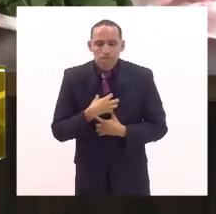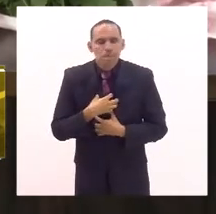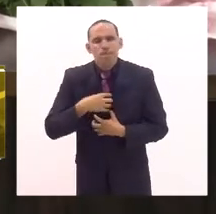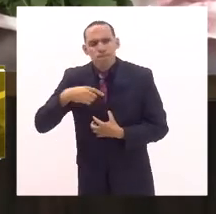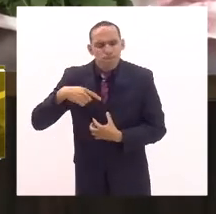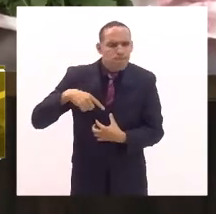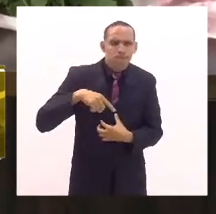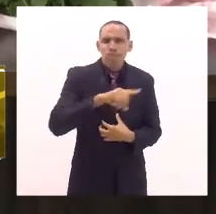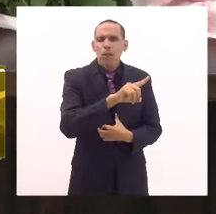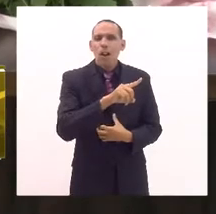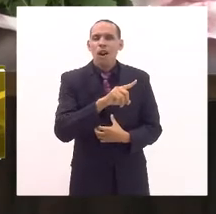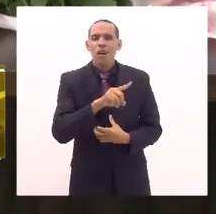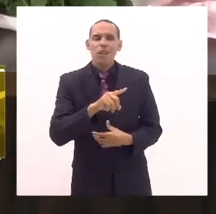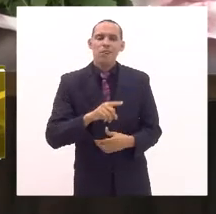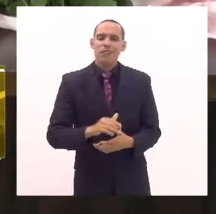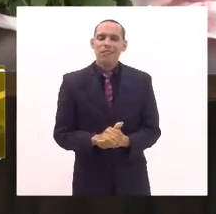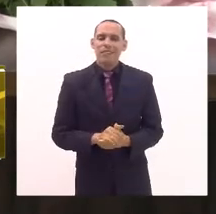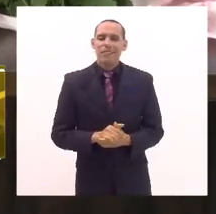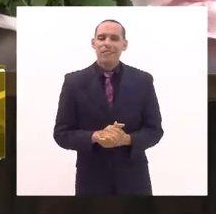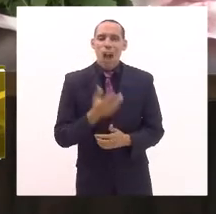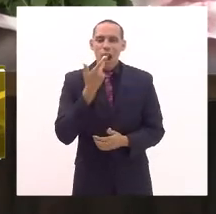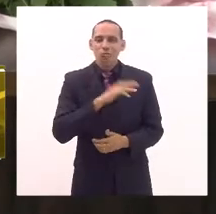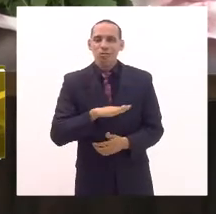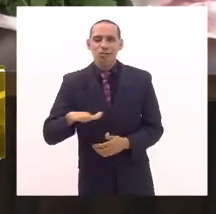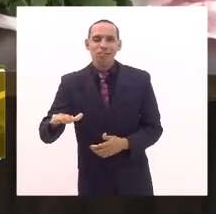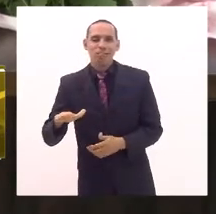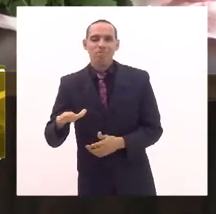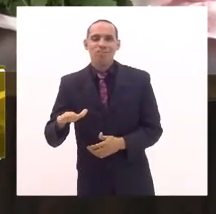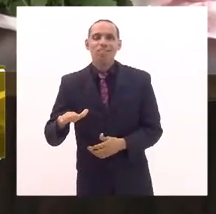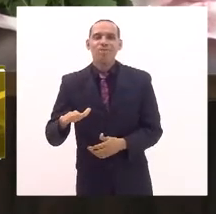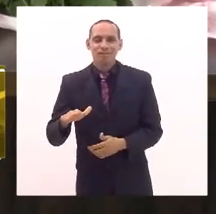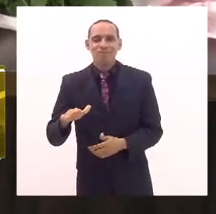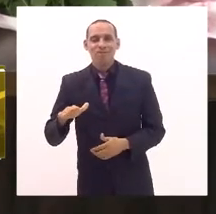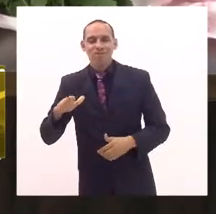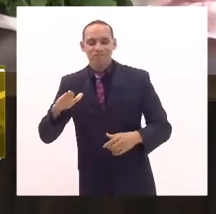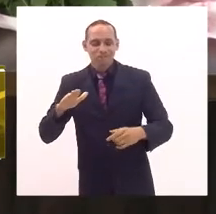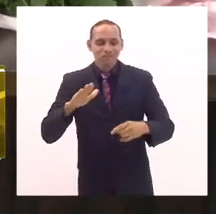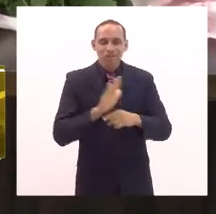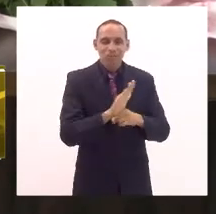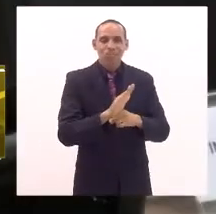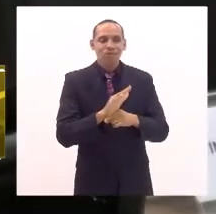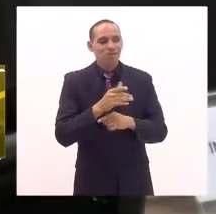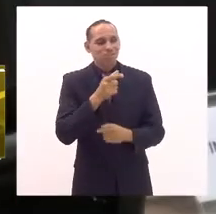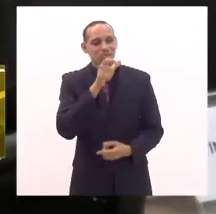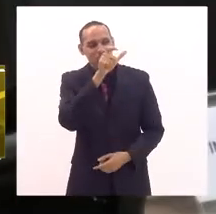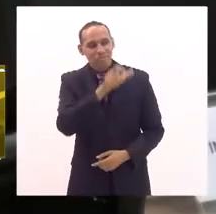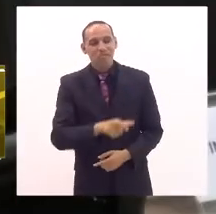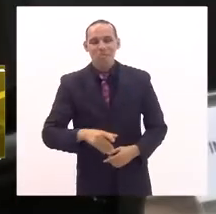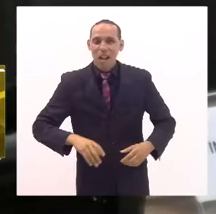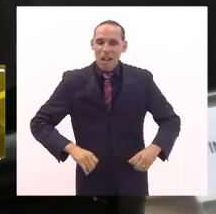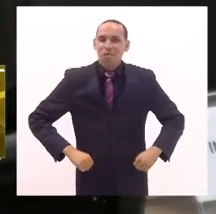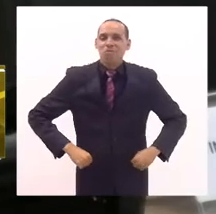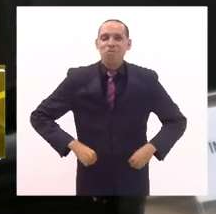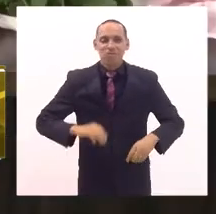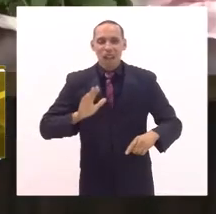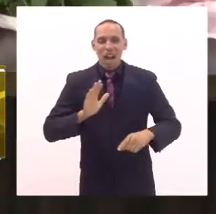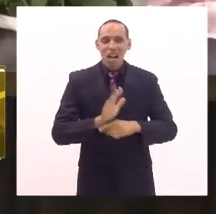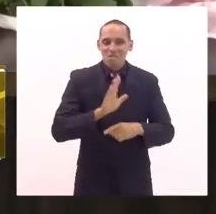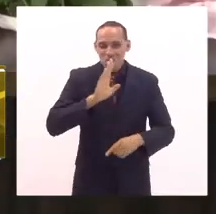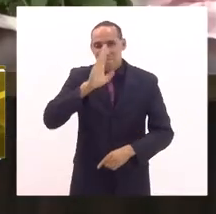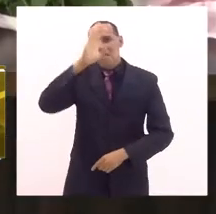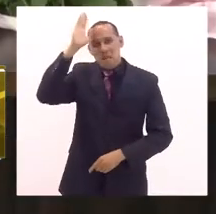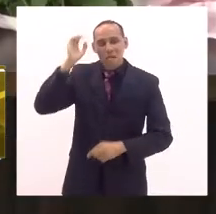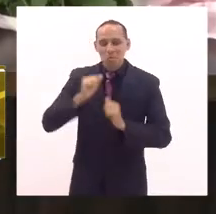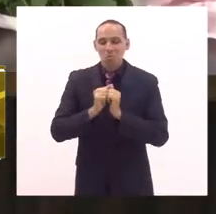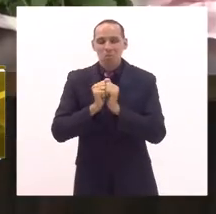foi em direção daquelas crianças, e realmente foi o grande herói, junto com os nossos colegas bombeiros,